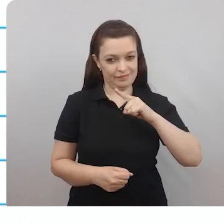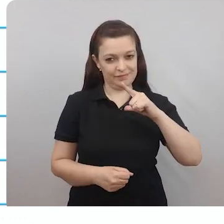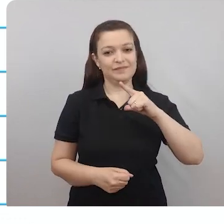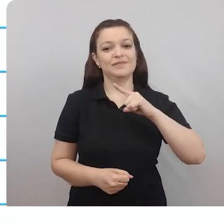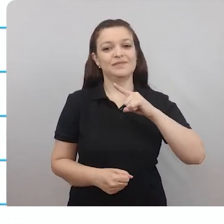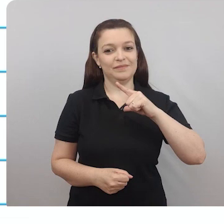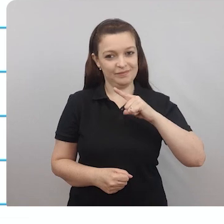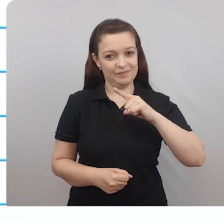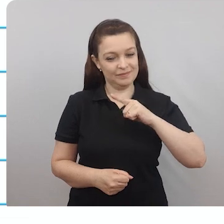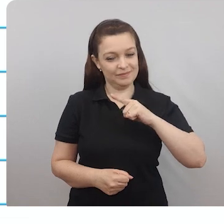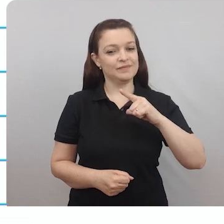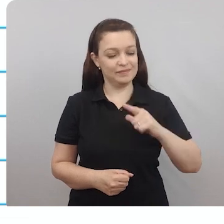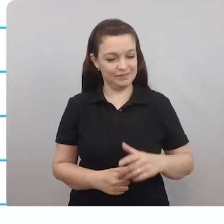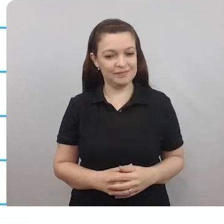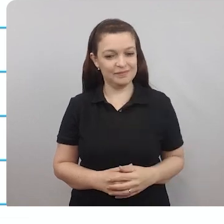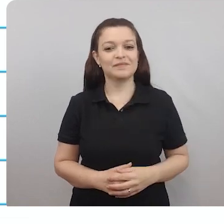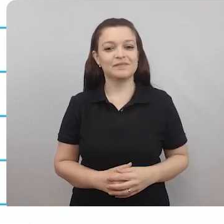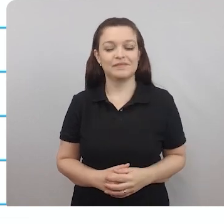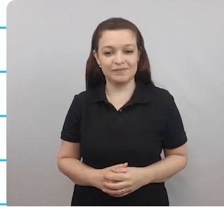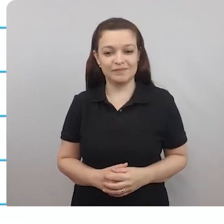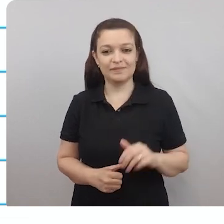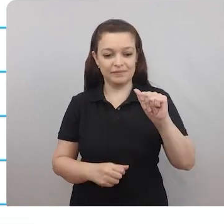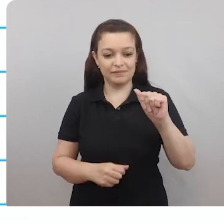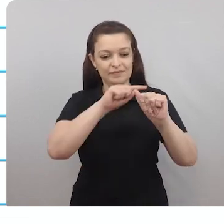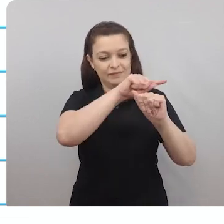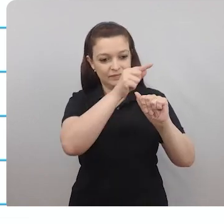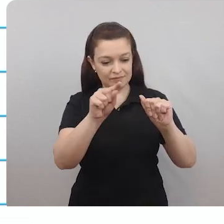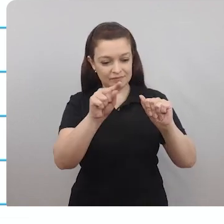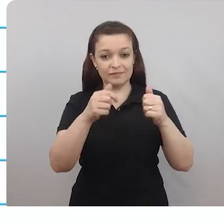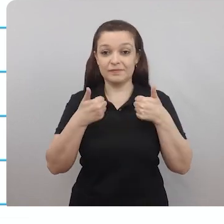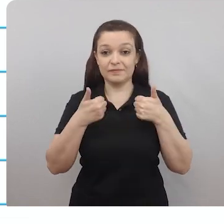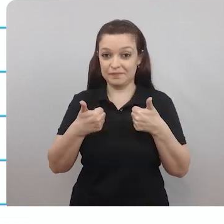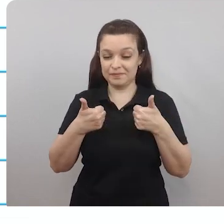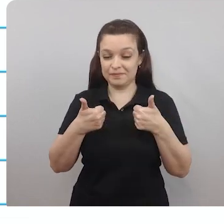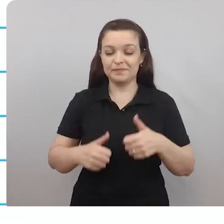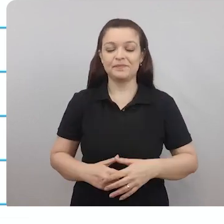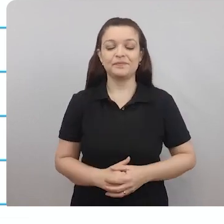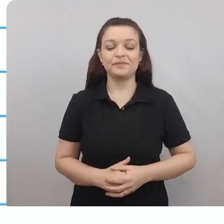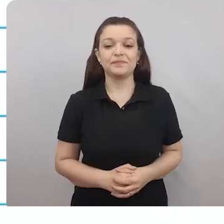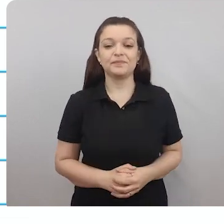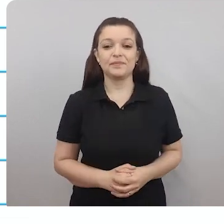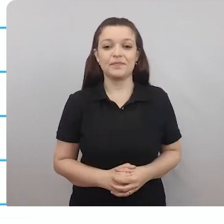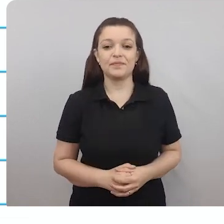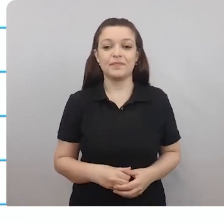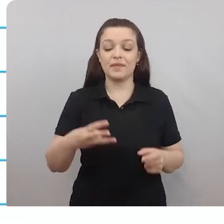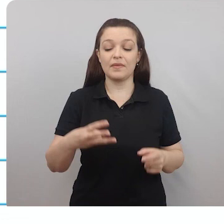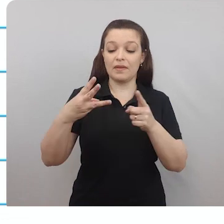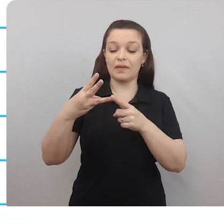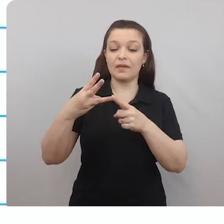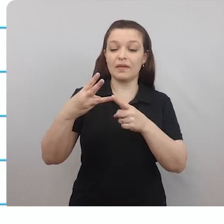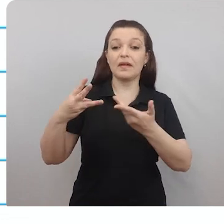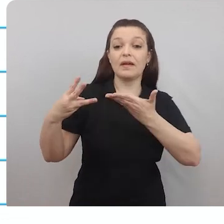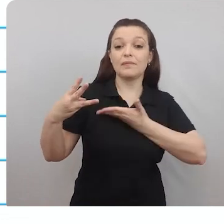Tem a letra A com o tio. Muito bem. E na palavra